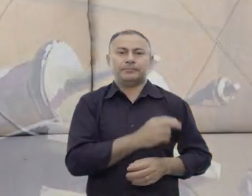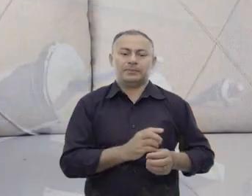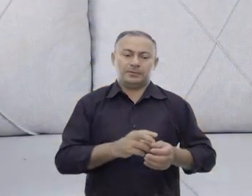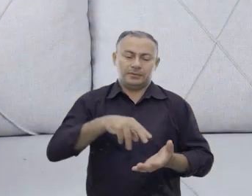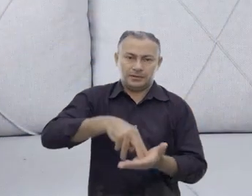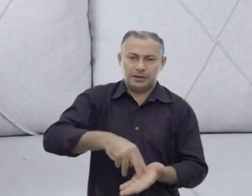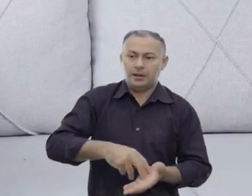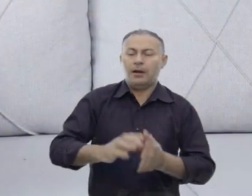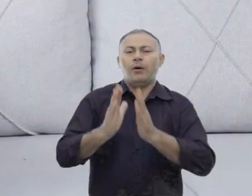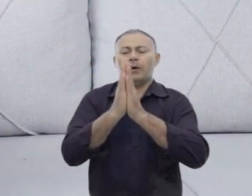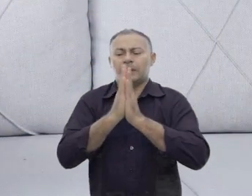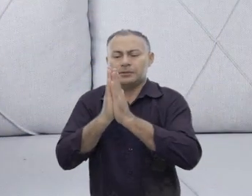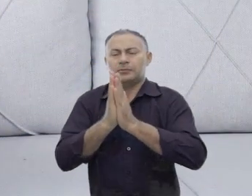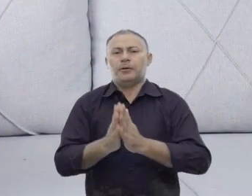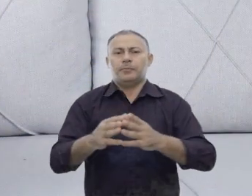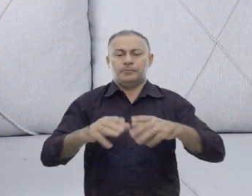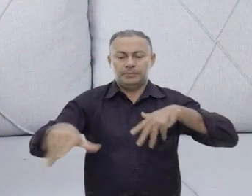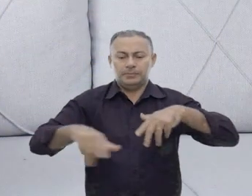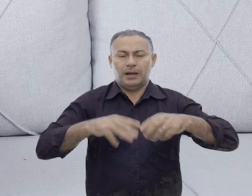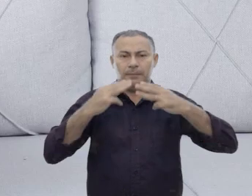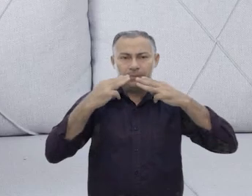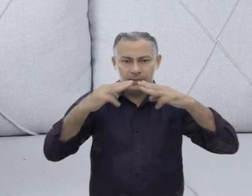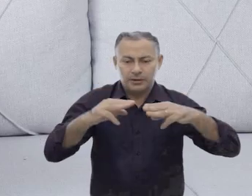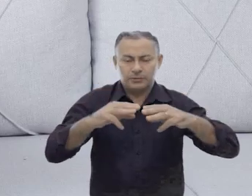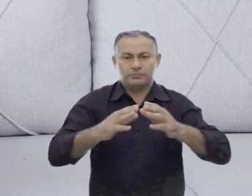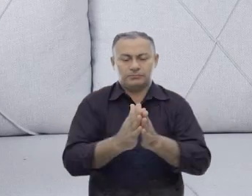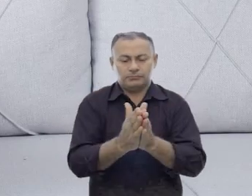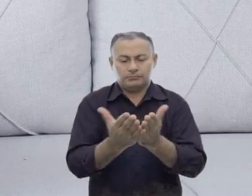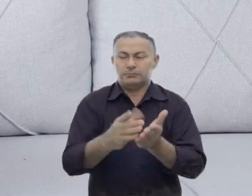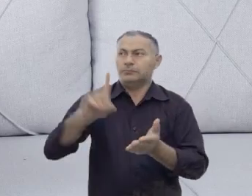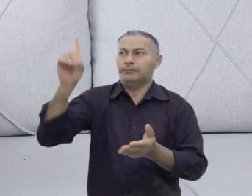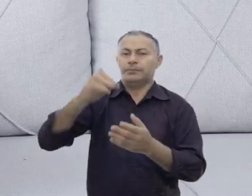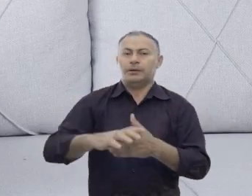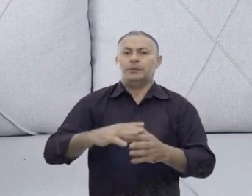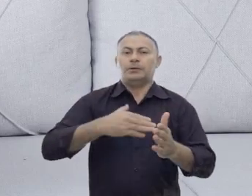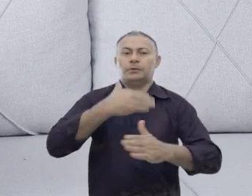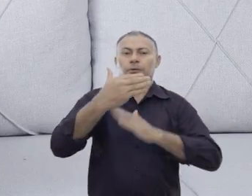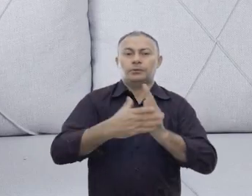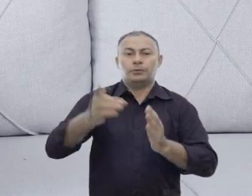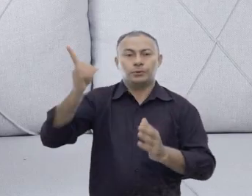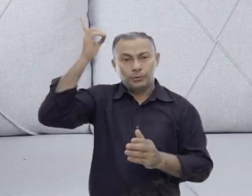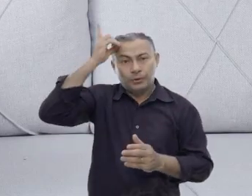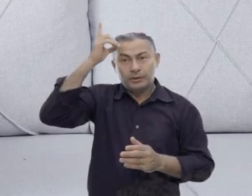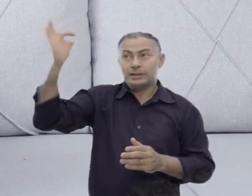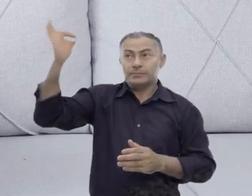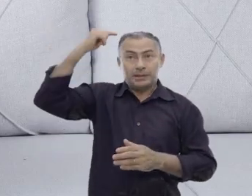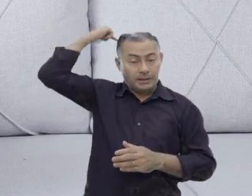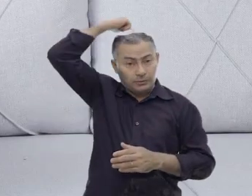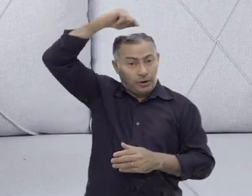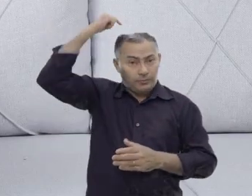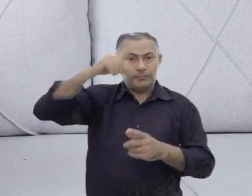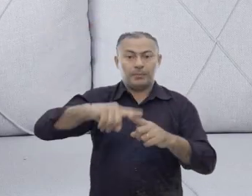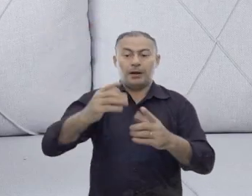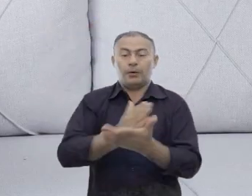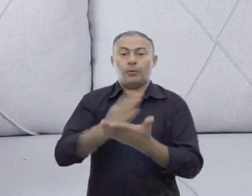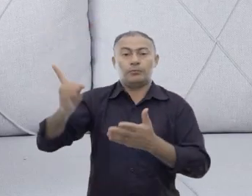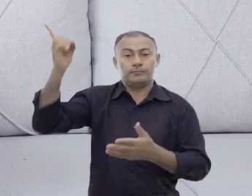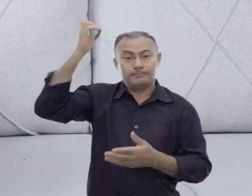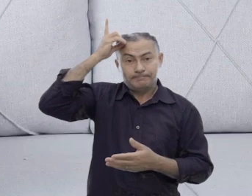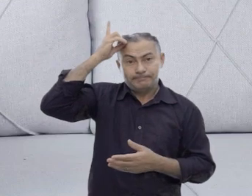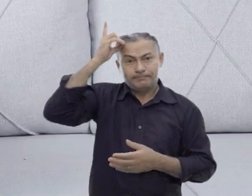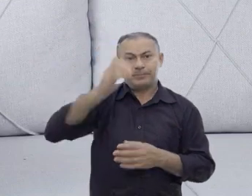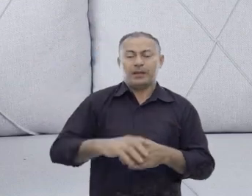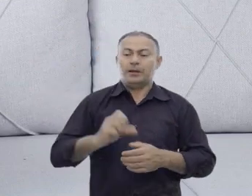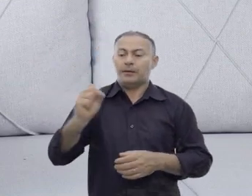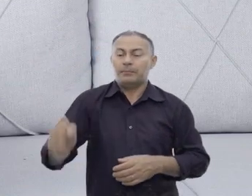essa tarefa e nos dedicaremos à oração e ao ministério da palavra. Todos os dons espirituais são espirituais, mas alguns